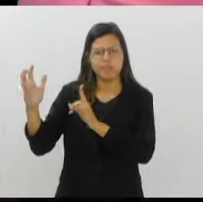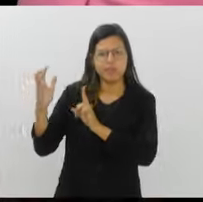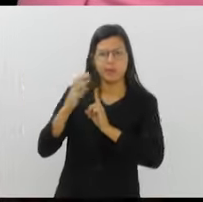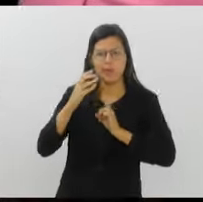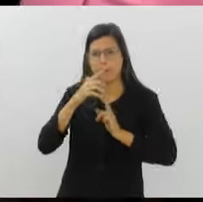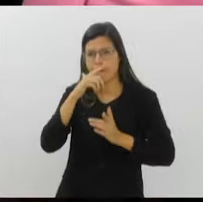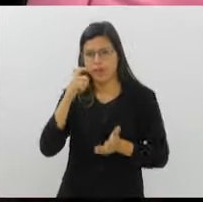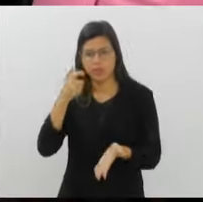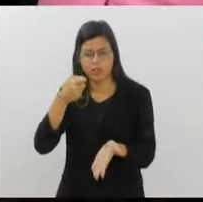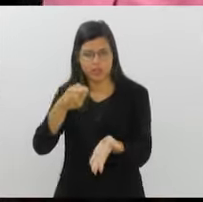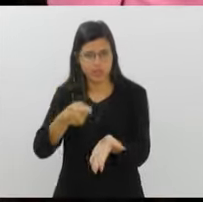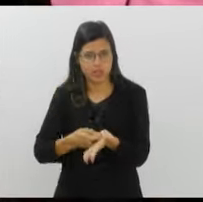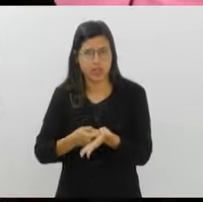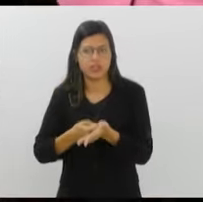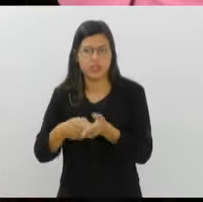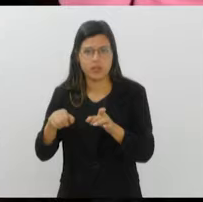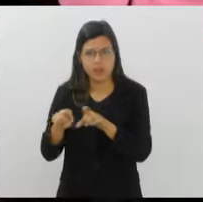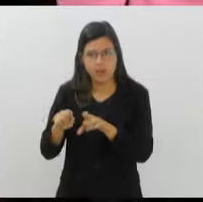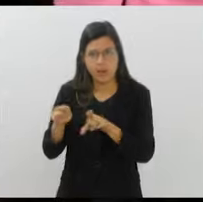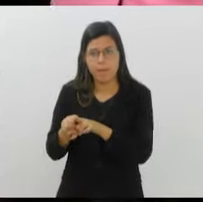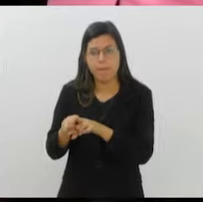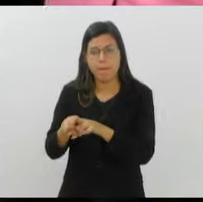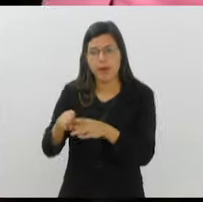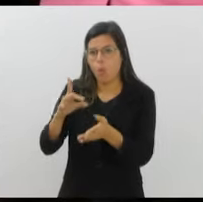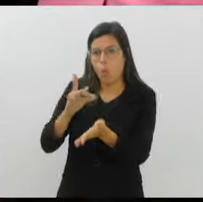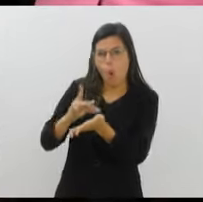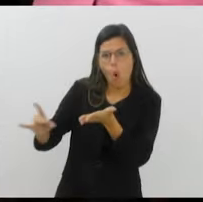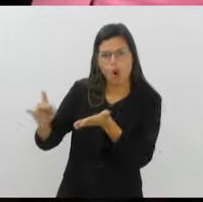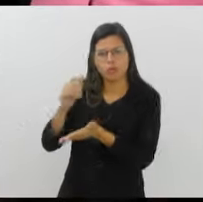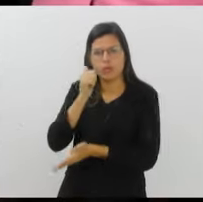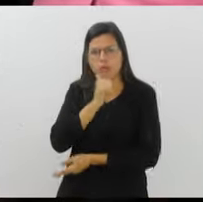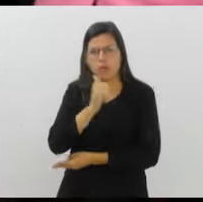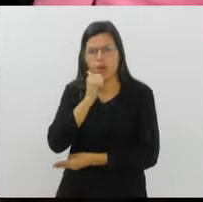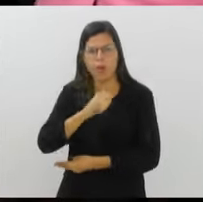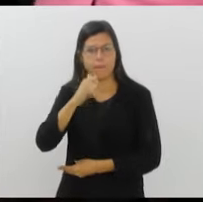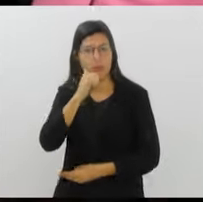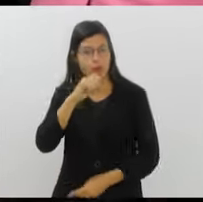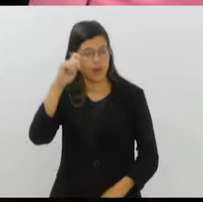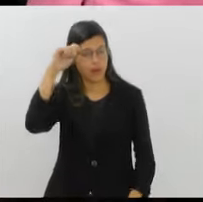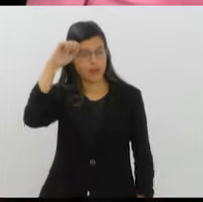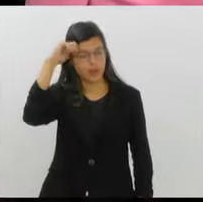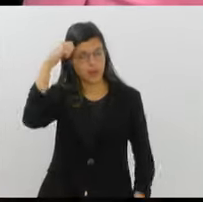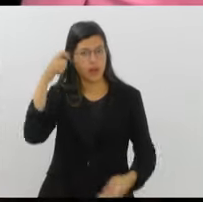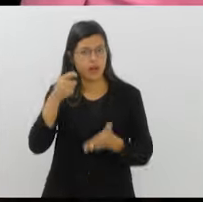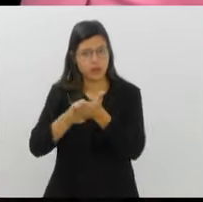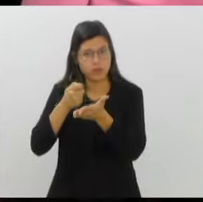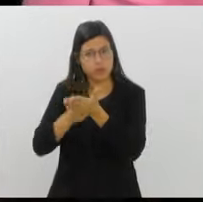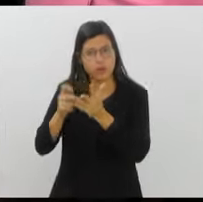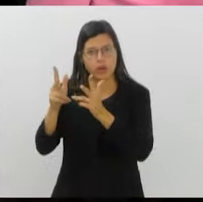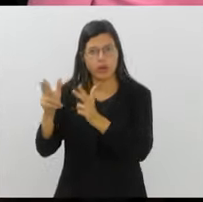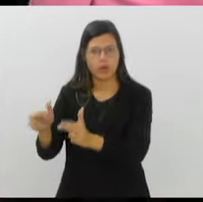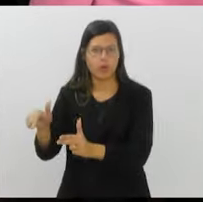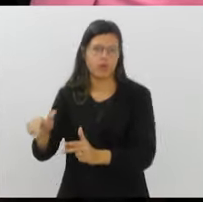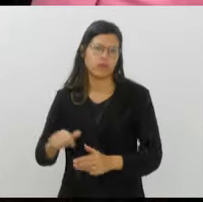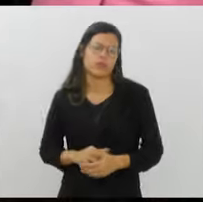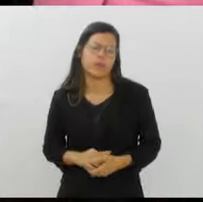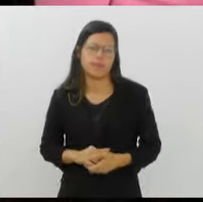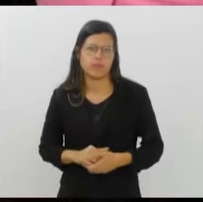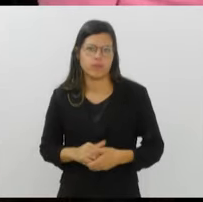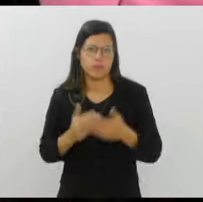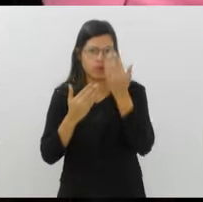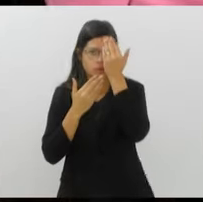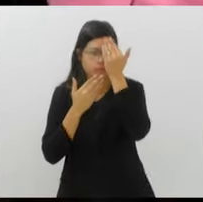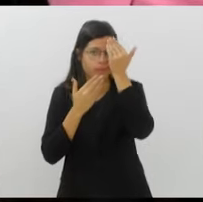acontecem aqui com mulheres pretas, com mulheres lutadoras, como Vossa Excelência. Então,